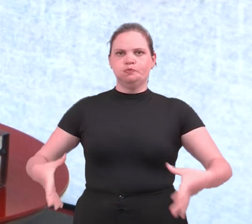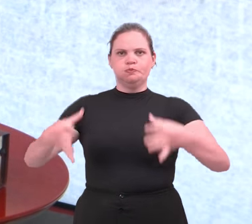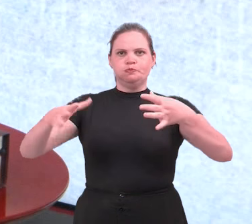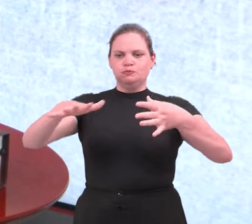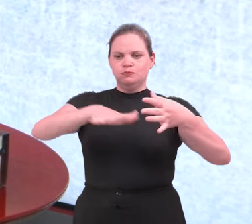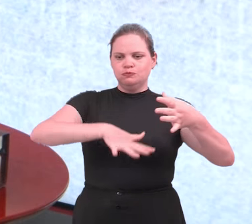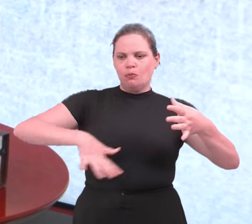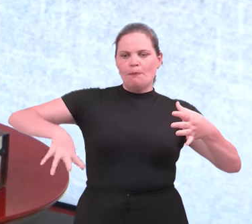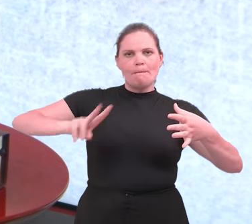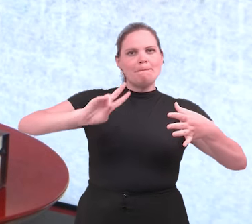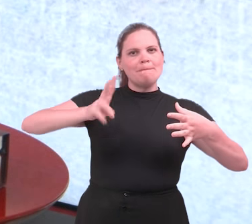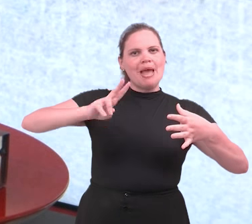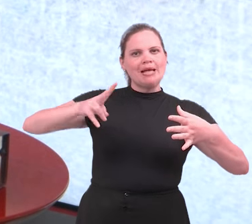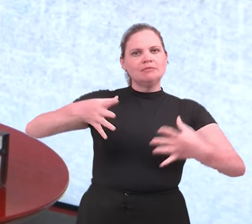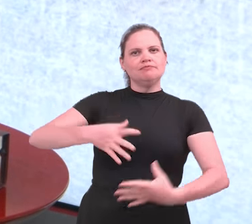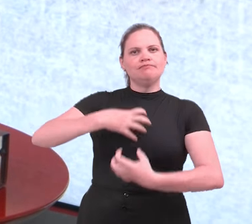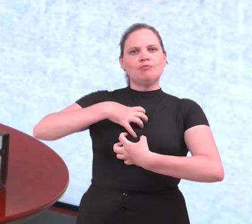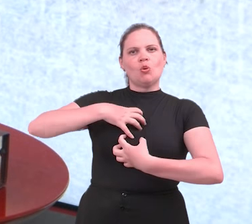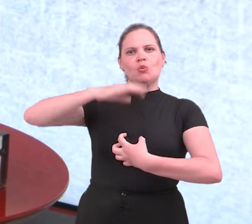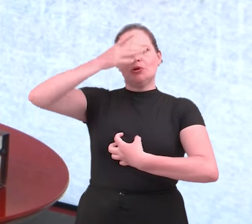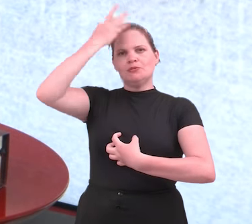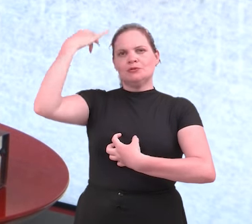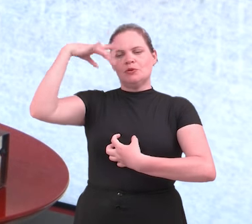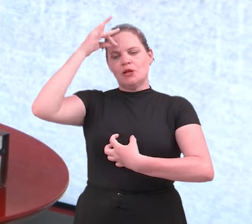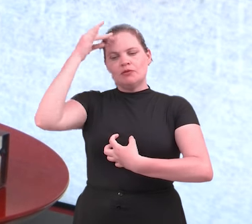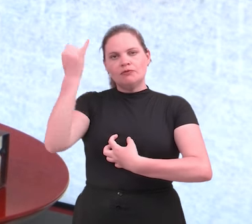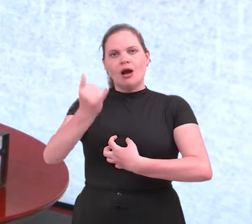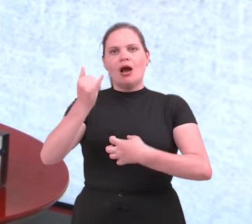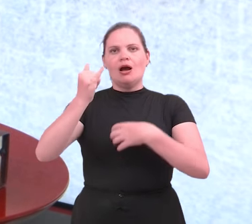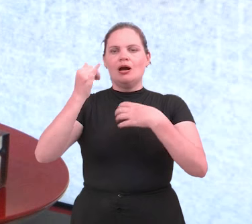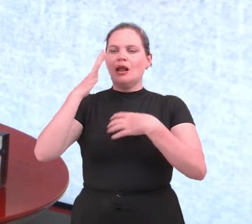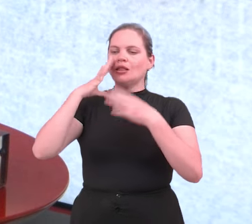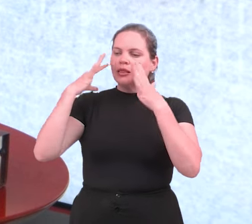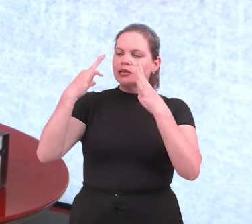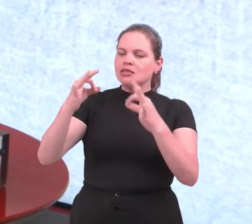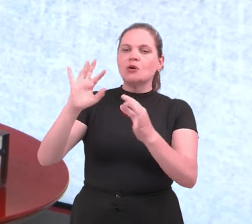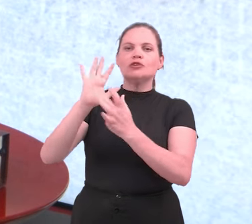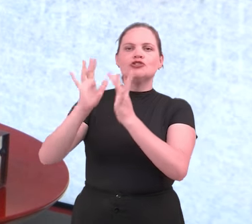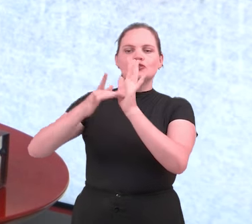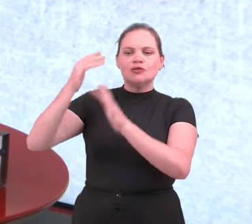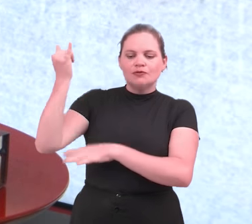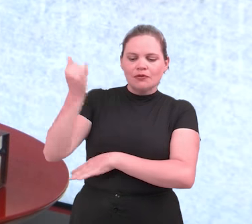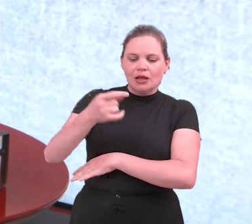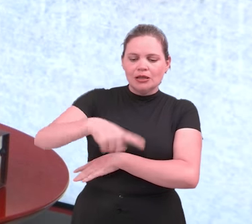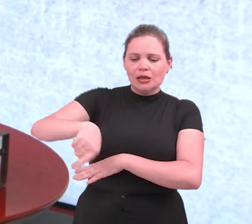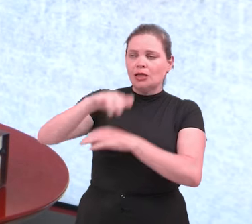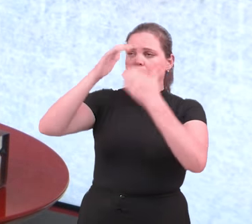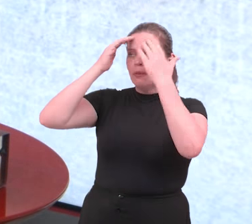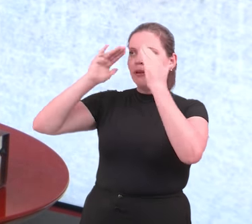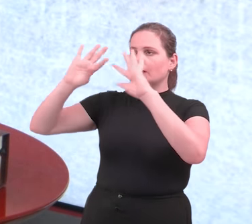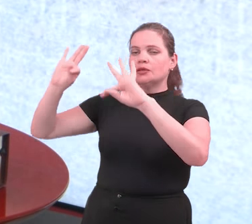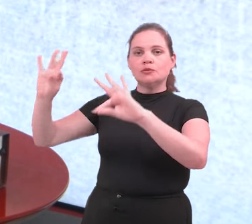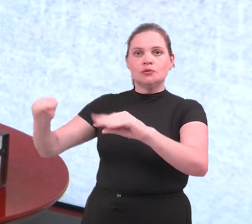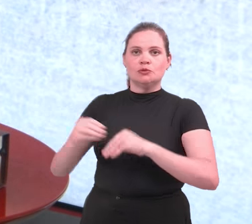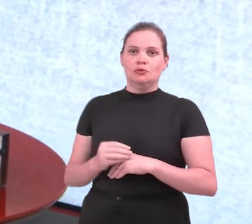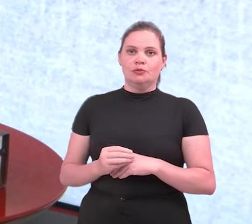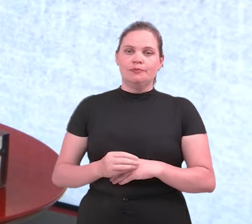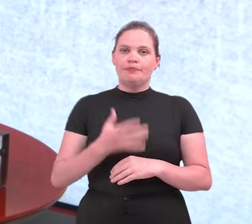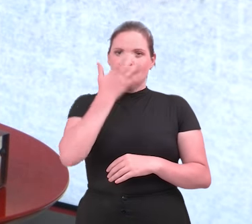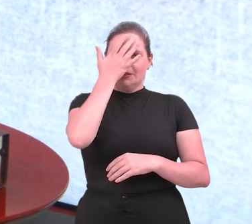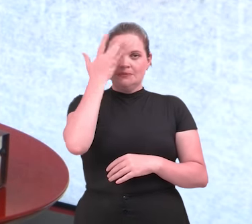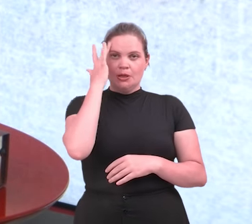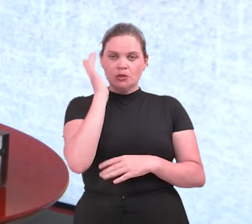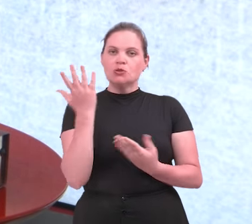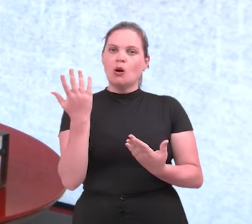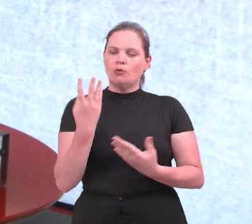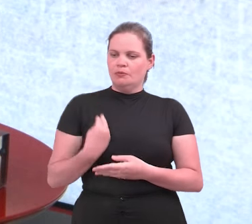e fazem a sua vontade. A Bíblia relata ainda que aqueles que compõem a igreja de Jesus,